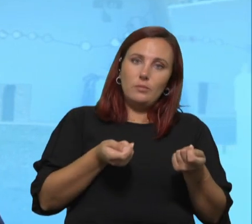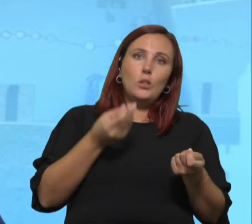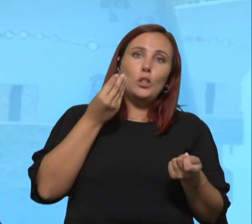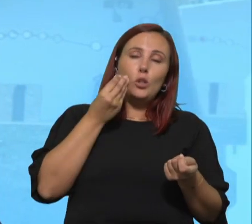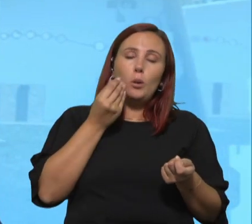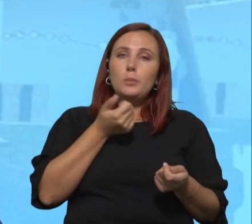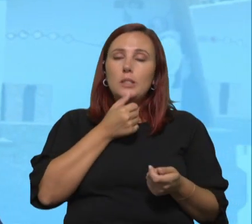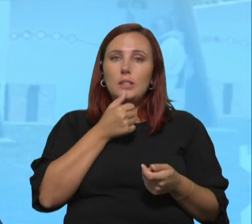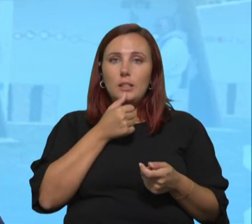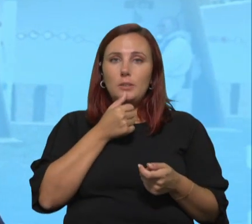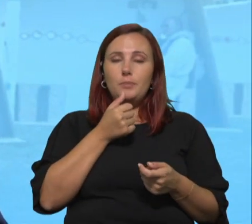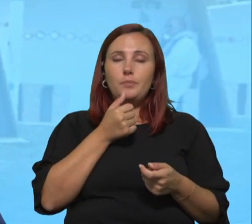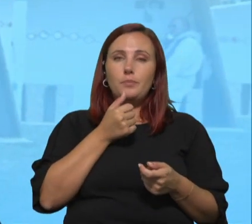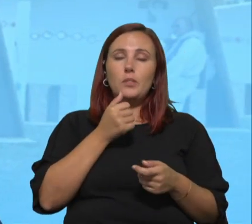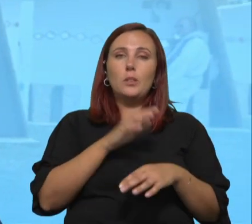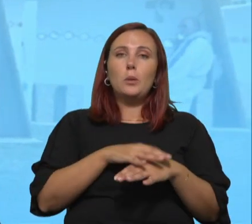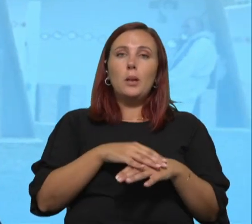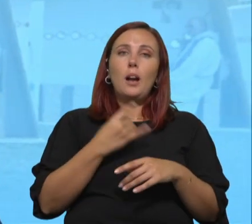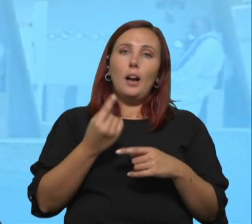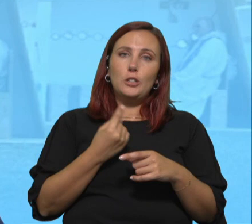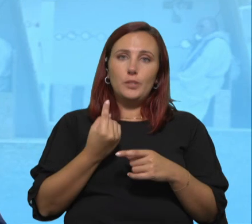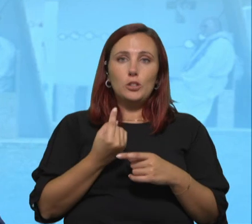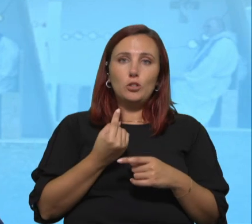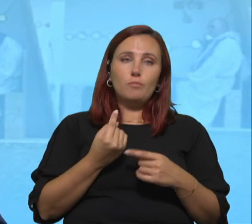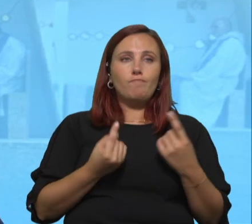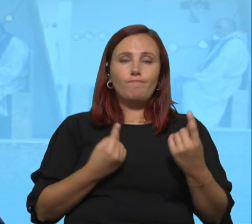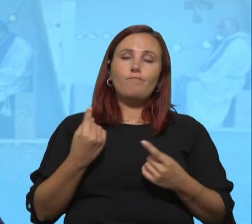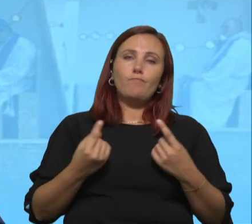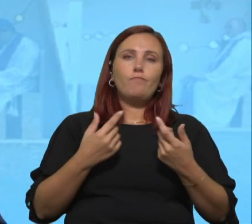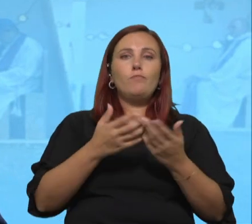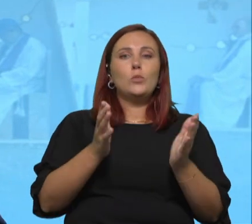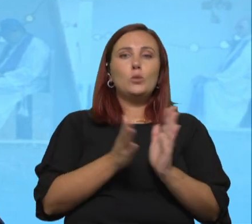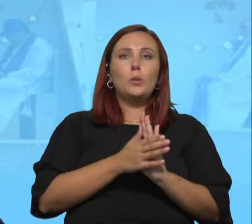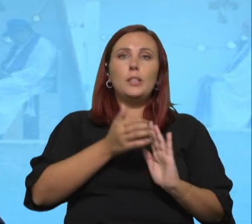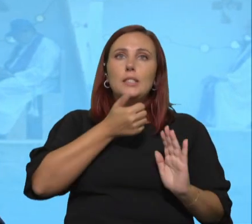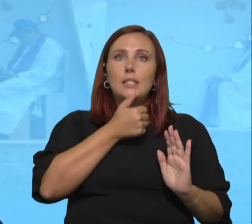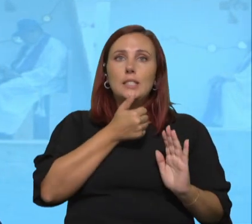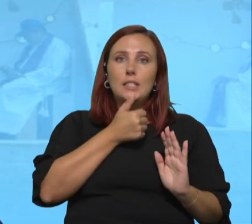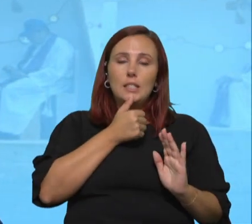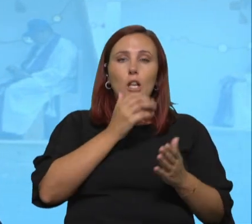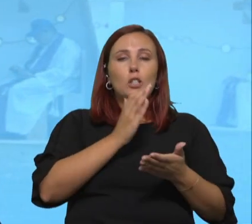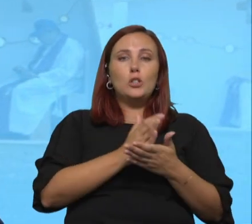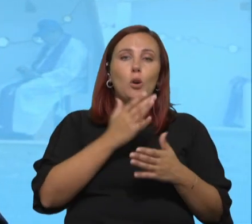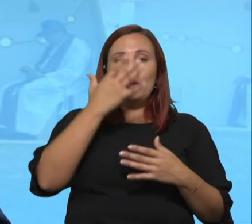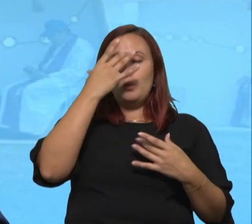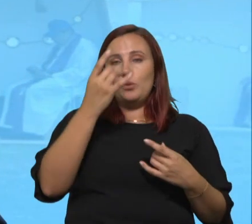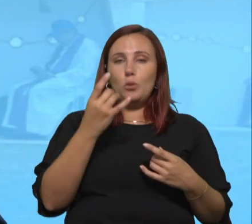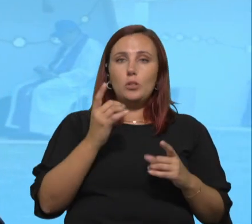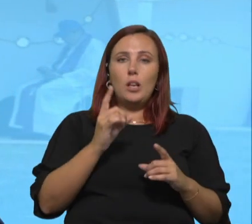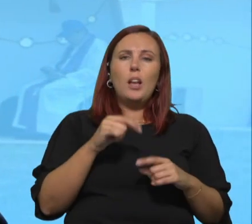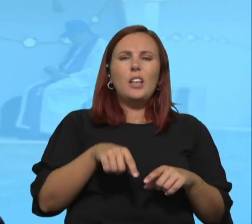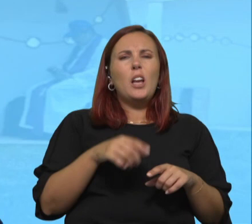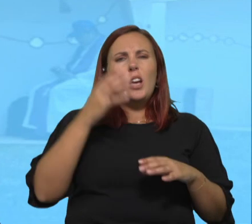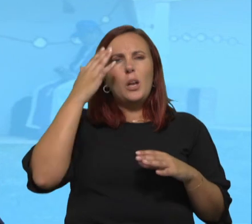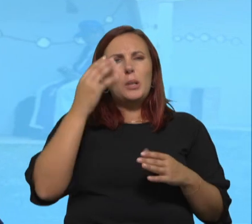decisão. Porque muitas vezes podemos correr o risco de todas as decisões serem tomadas pelos docentes. Penso que isso já não é a